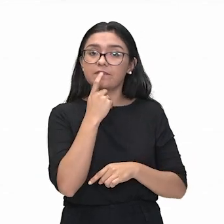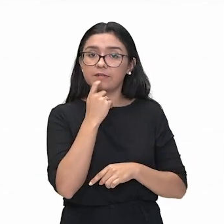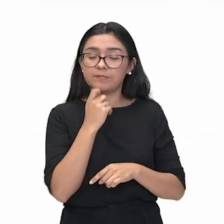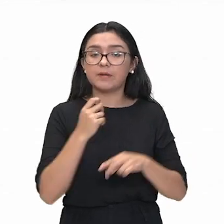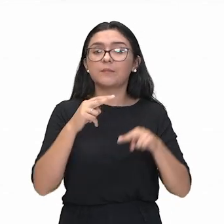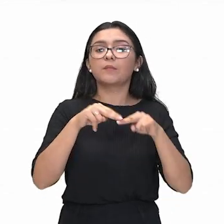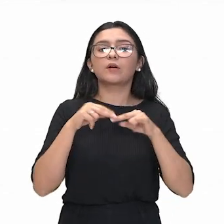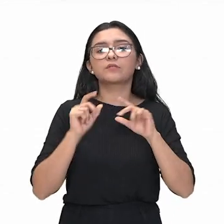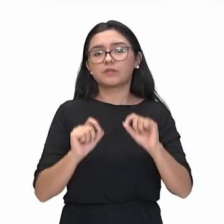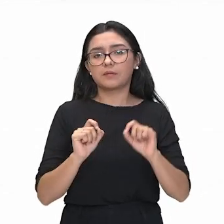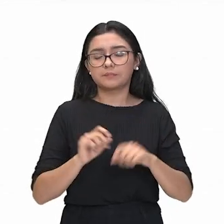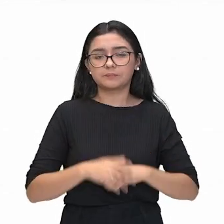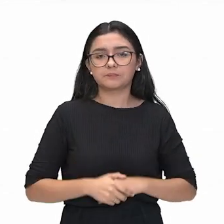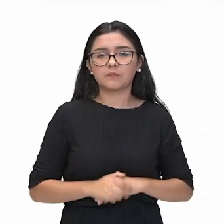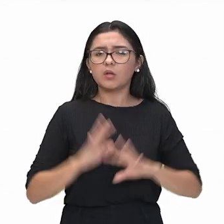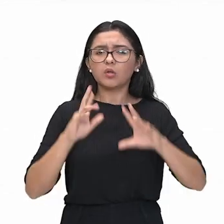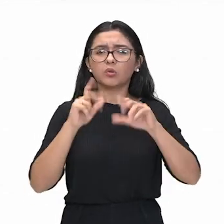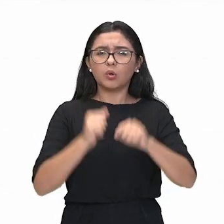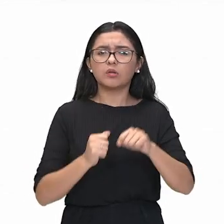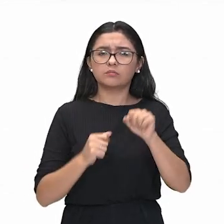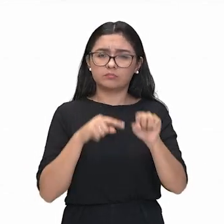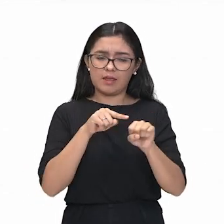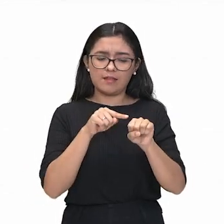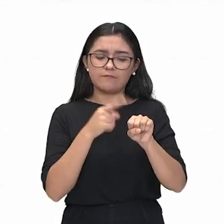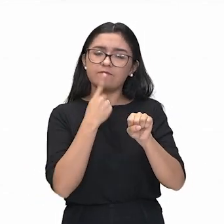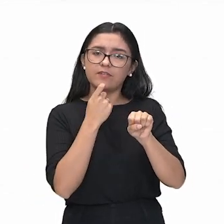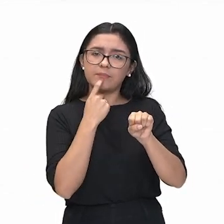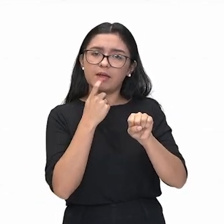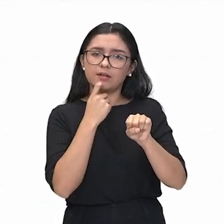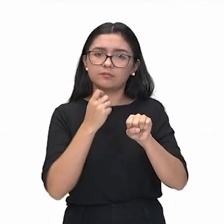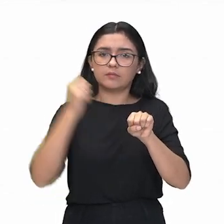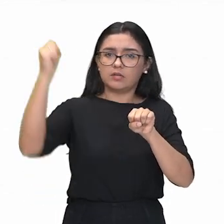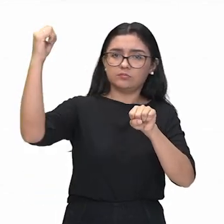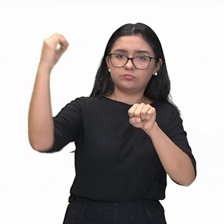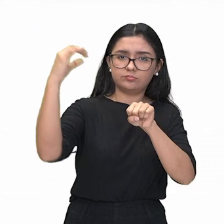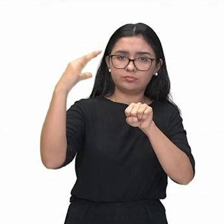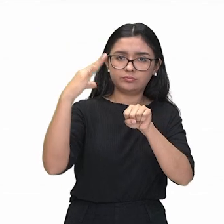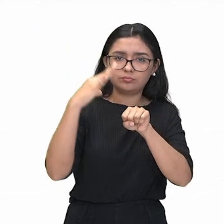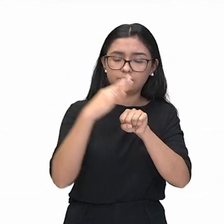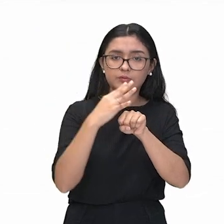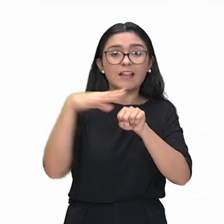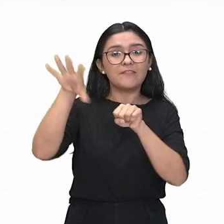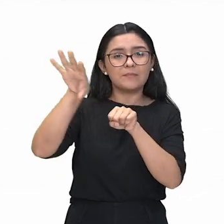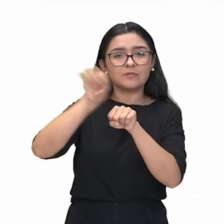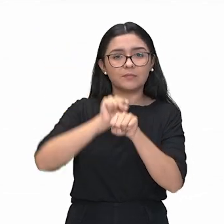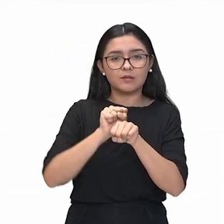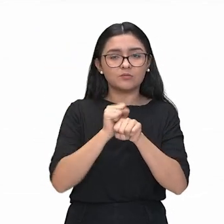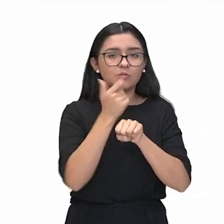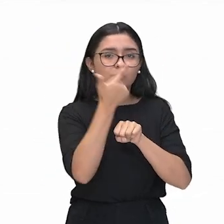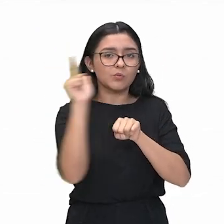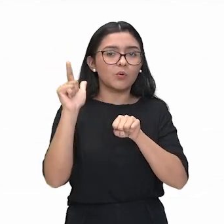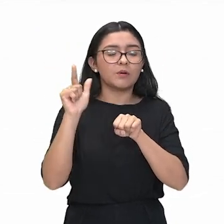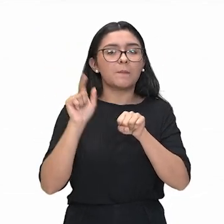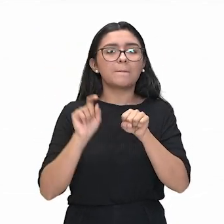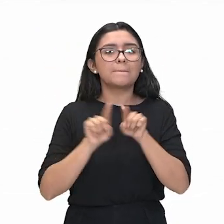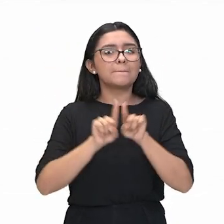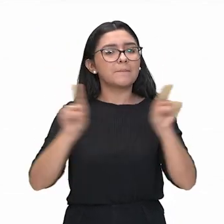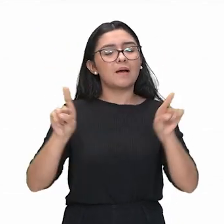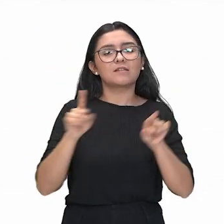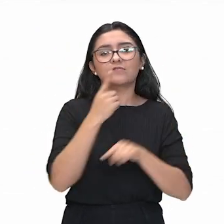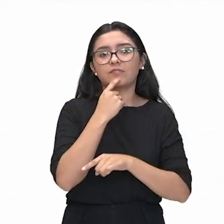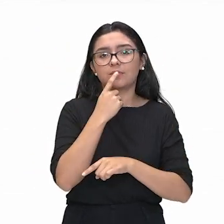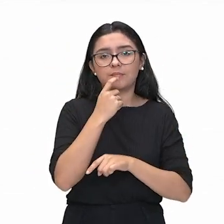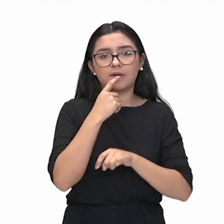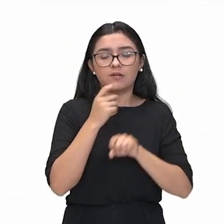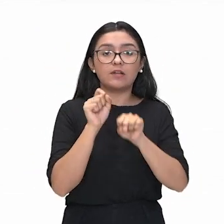pois toda a luz que chega nele, ele vai absorver todas as outras, exceto o vermelho. O vermelho ele